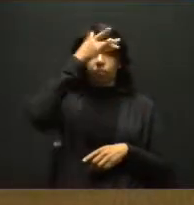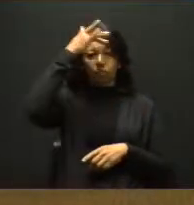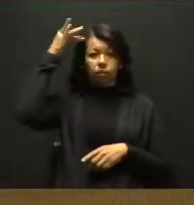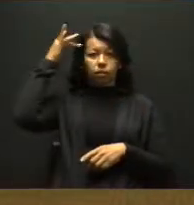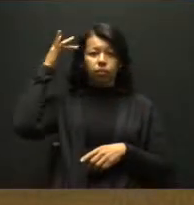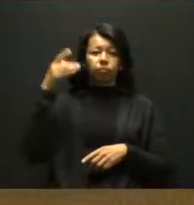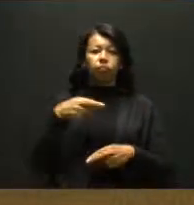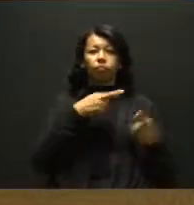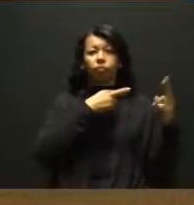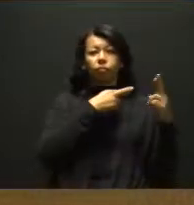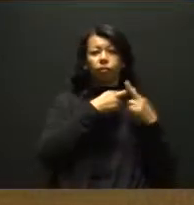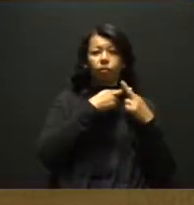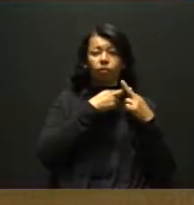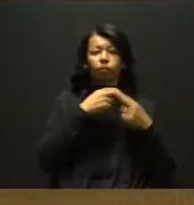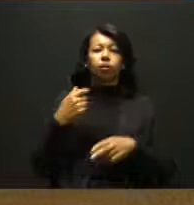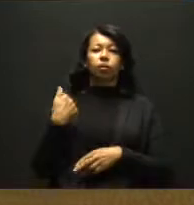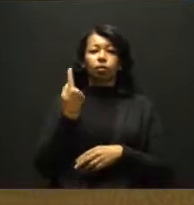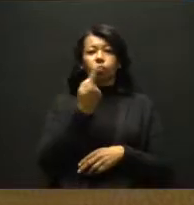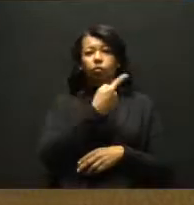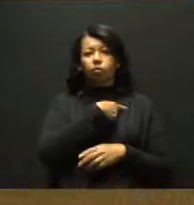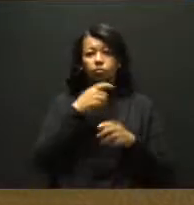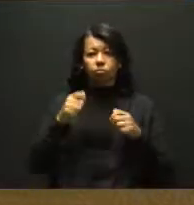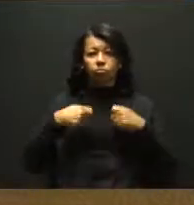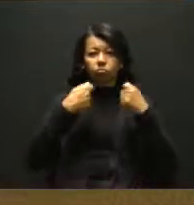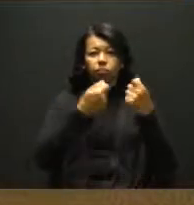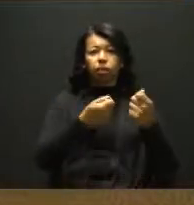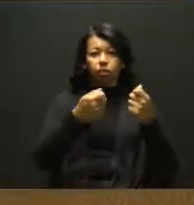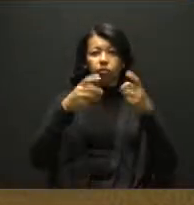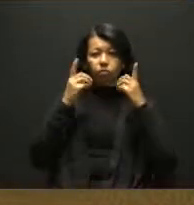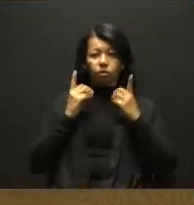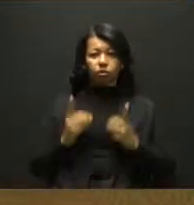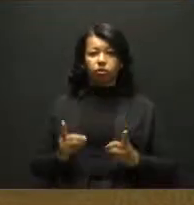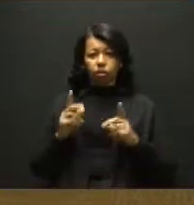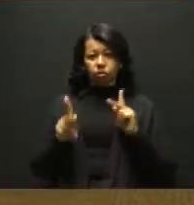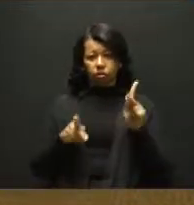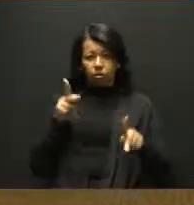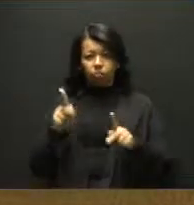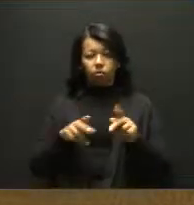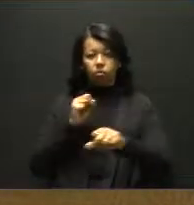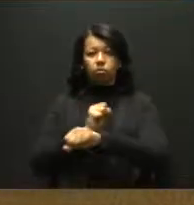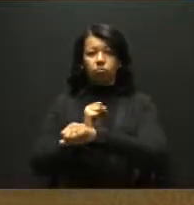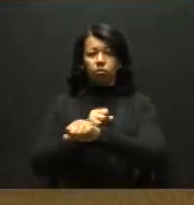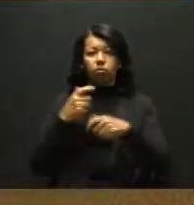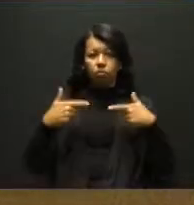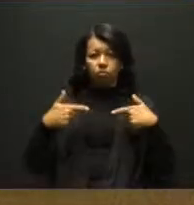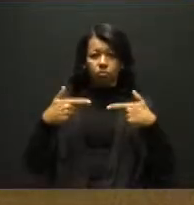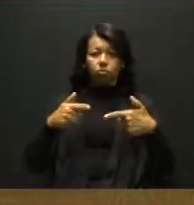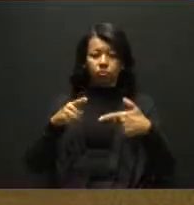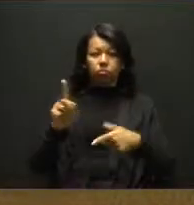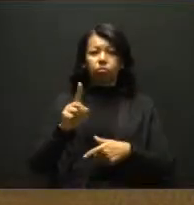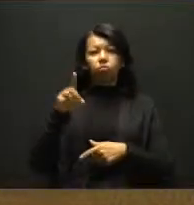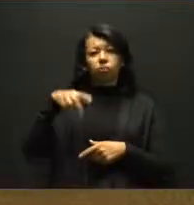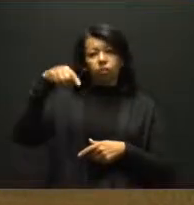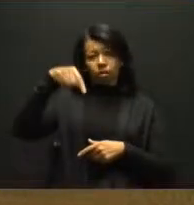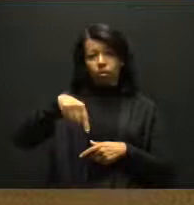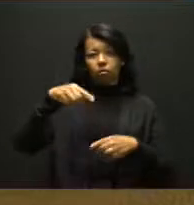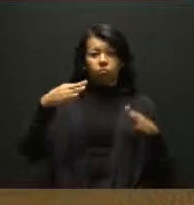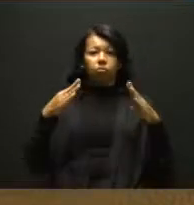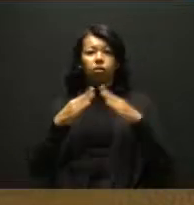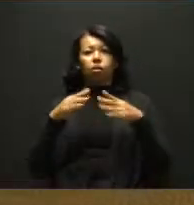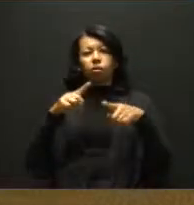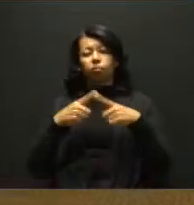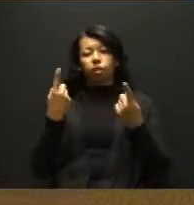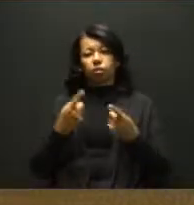está sob os nossos ombros de dar dignidade do nosso povo e eu espero que essa luta não fique apenas aqui no plenário mas que ela